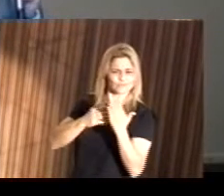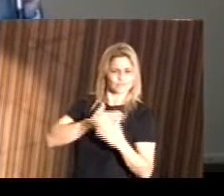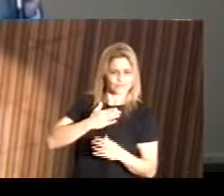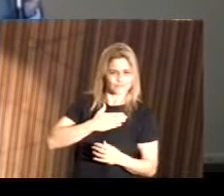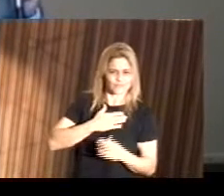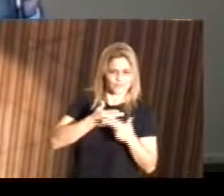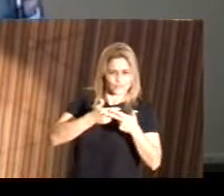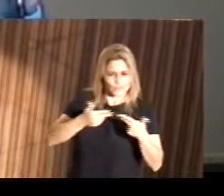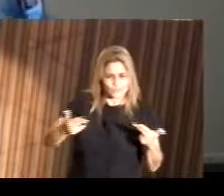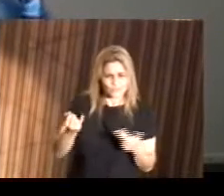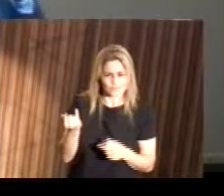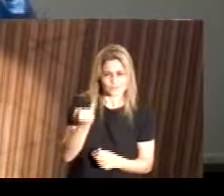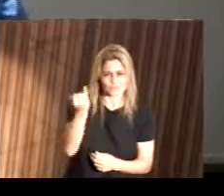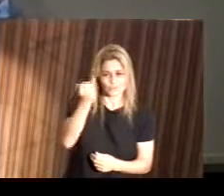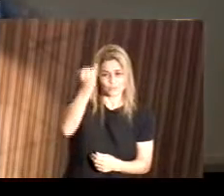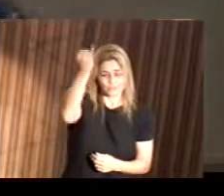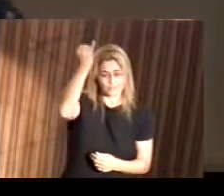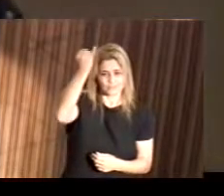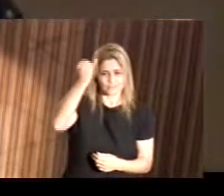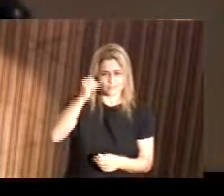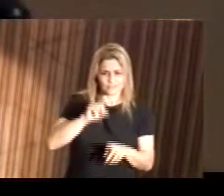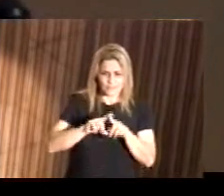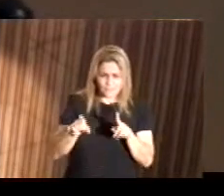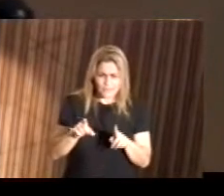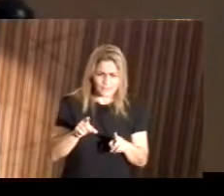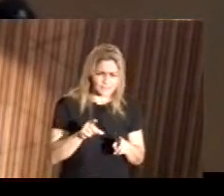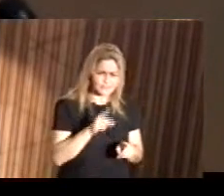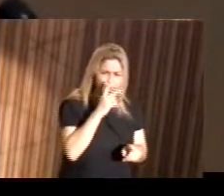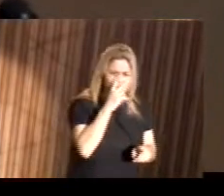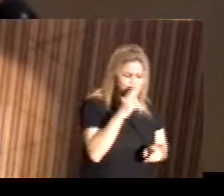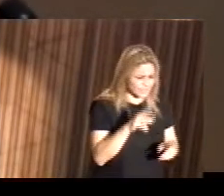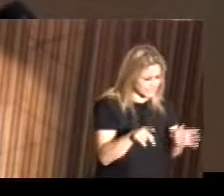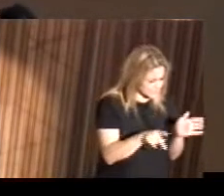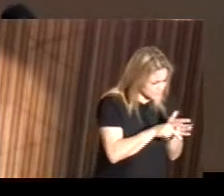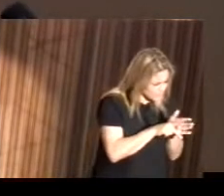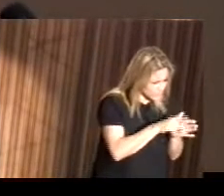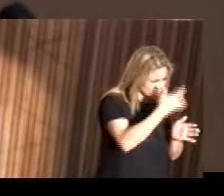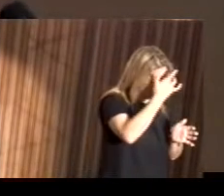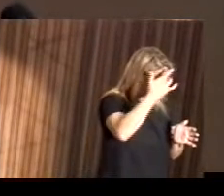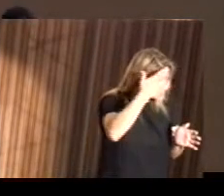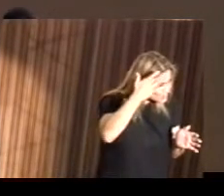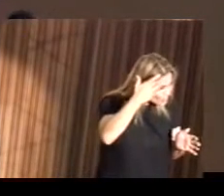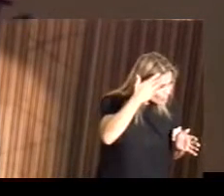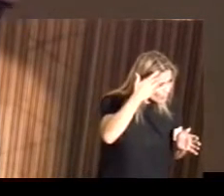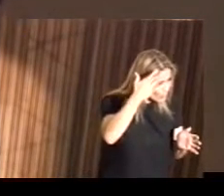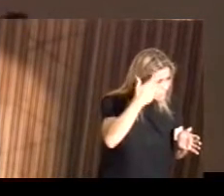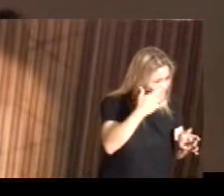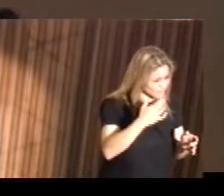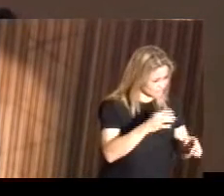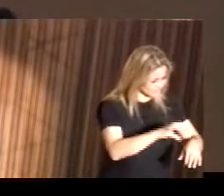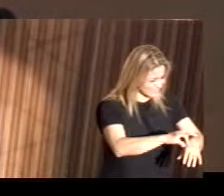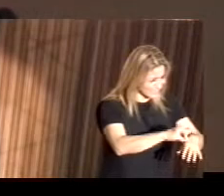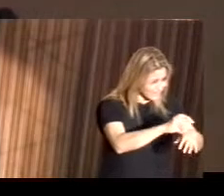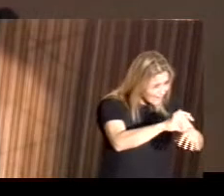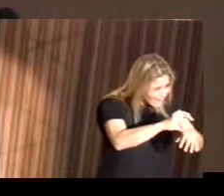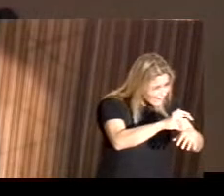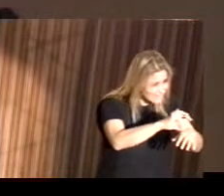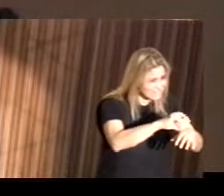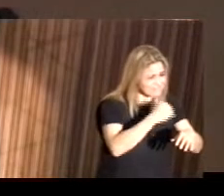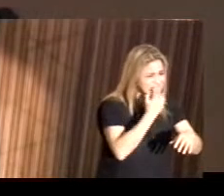Altíssimo, e a ideologia humana é concepção da mente de um homem mortal,